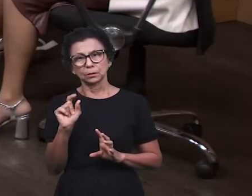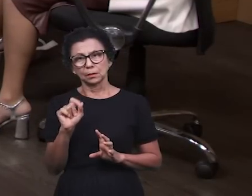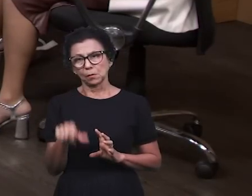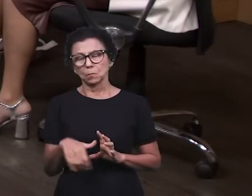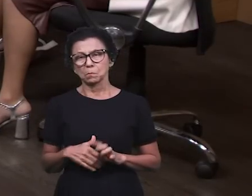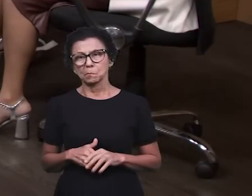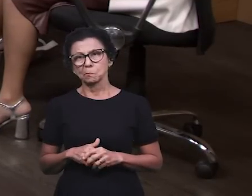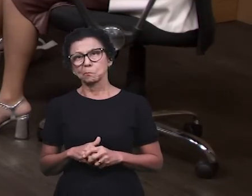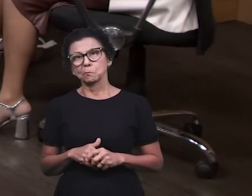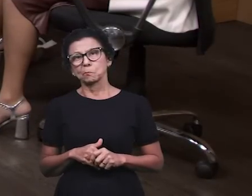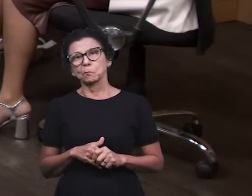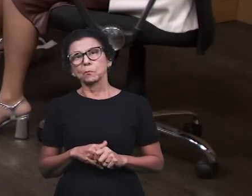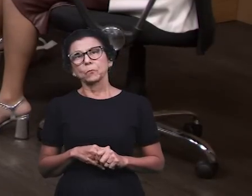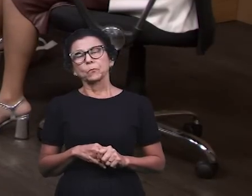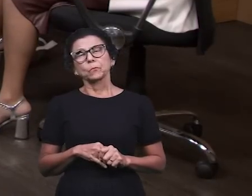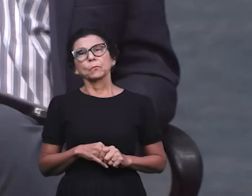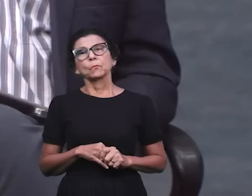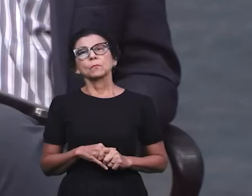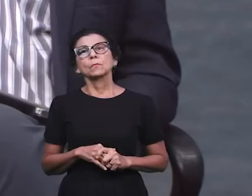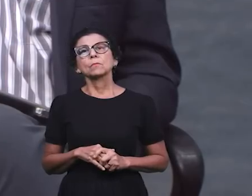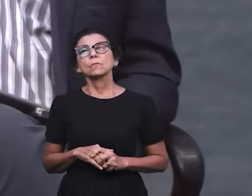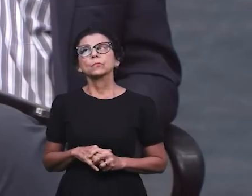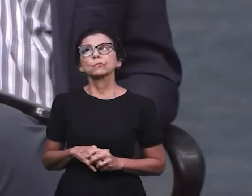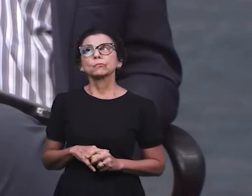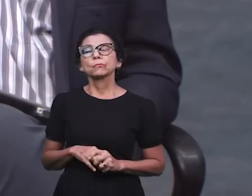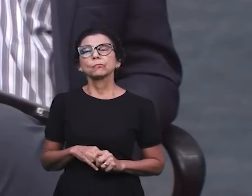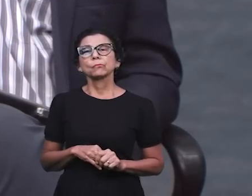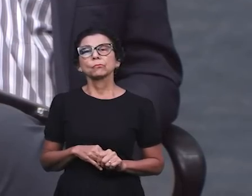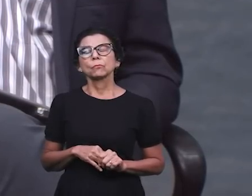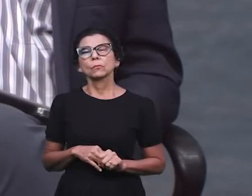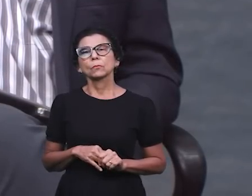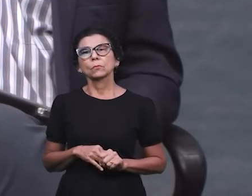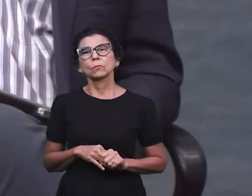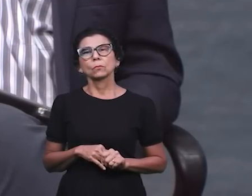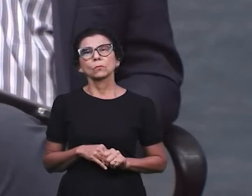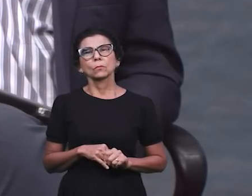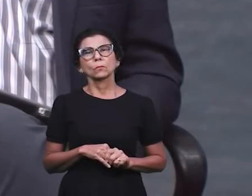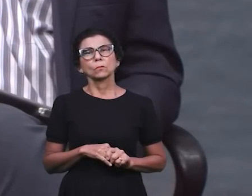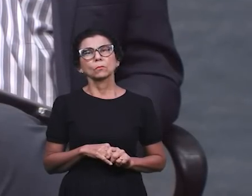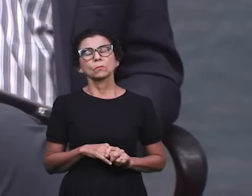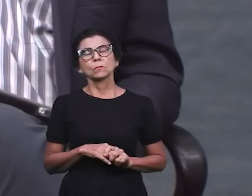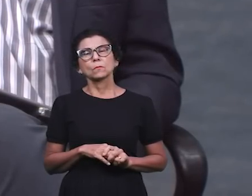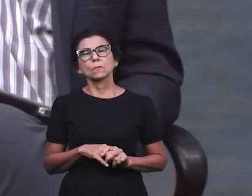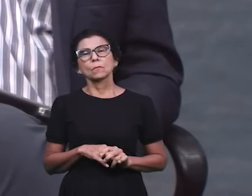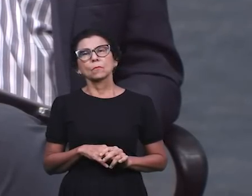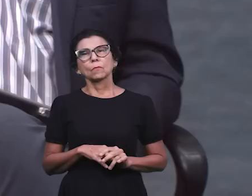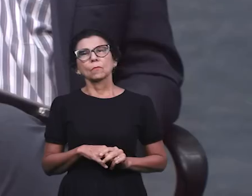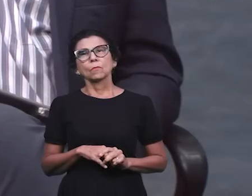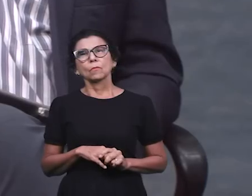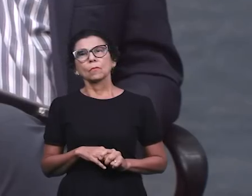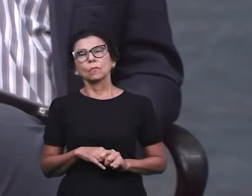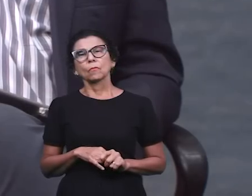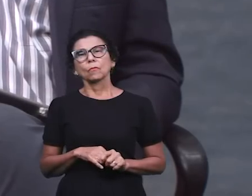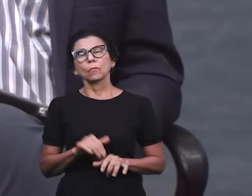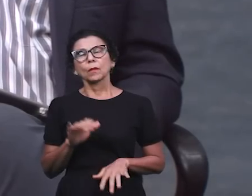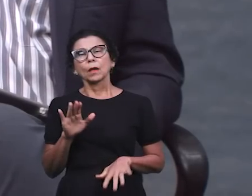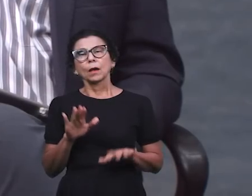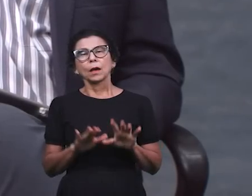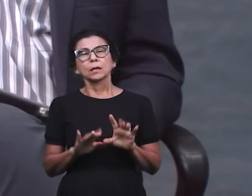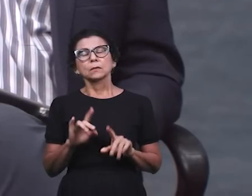opinião. Um deles são aquilo que se pensa ser